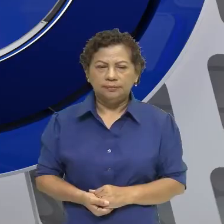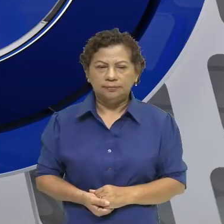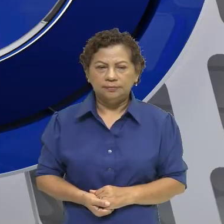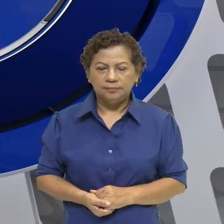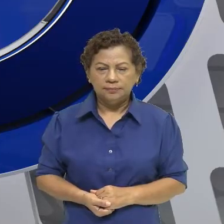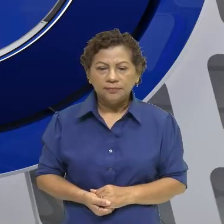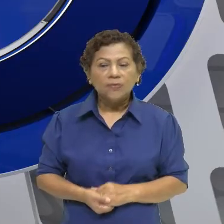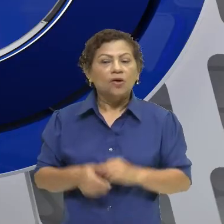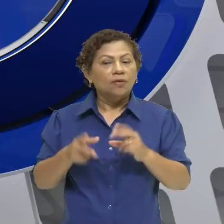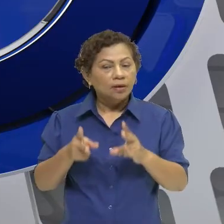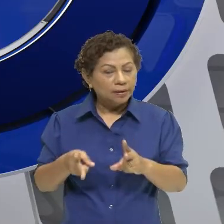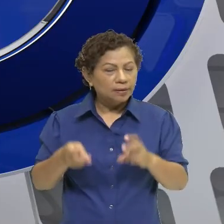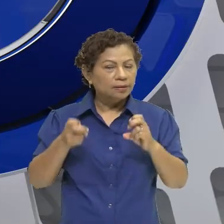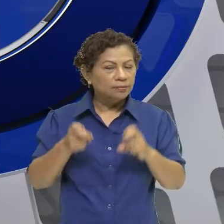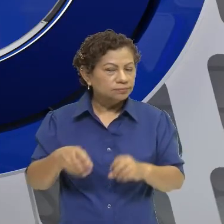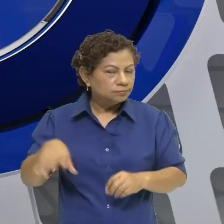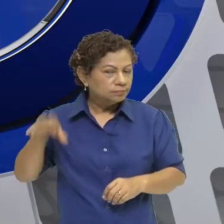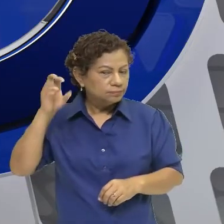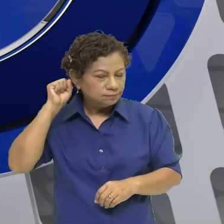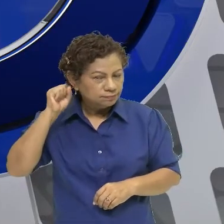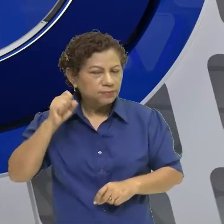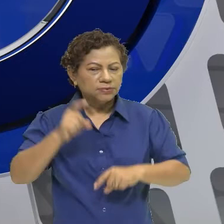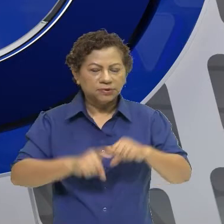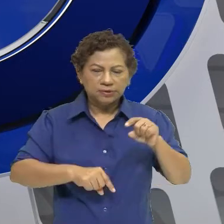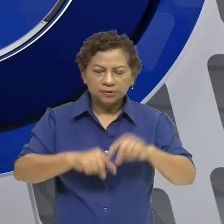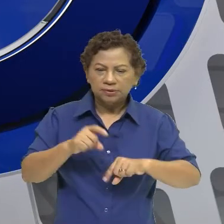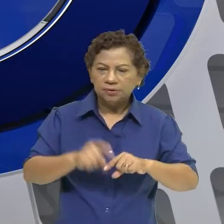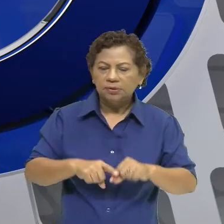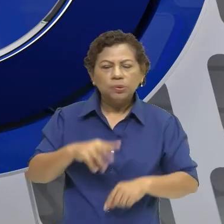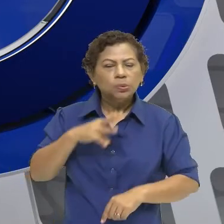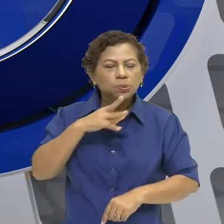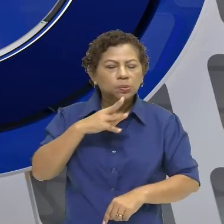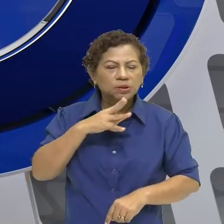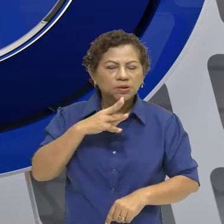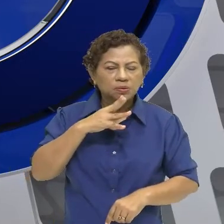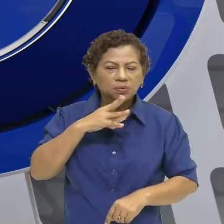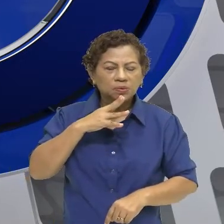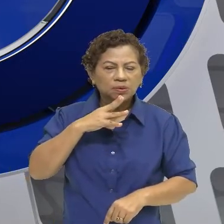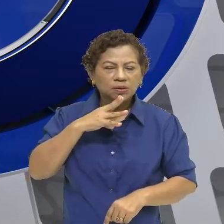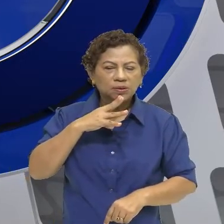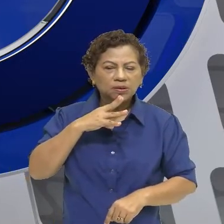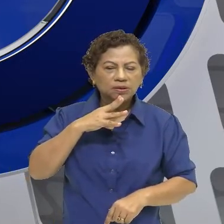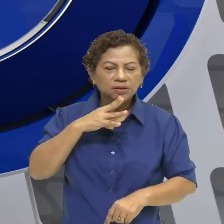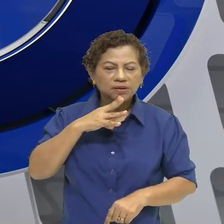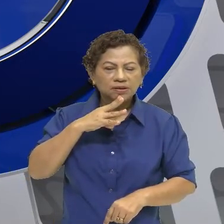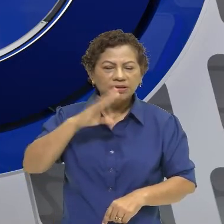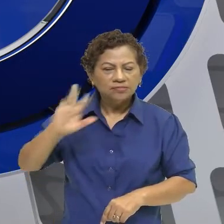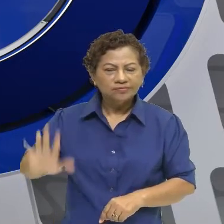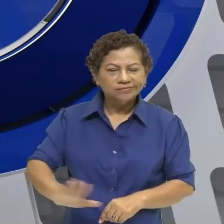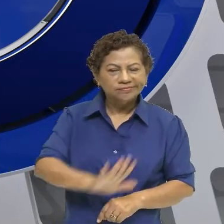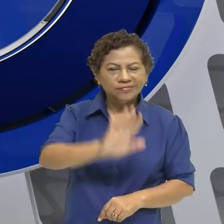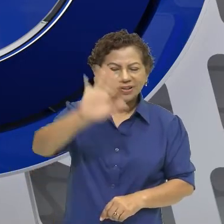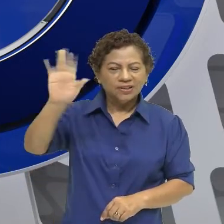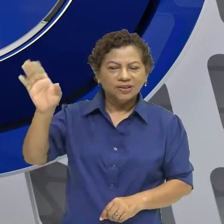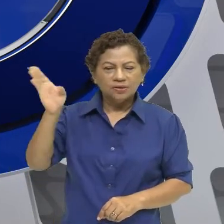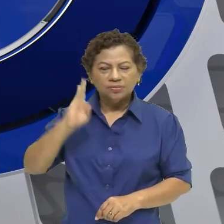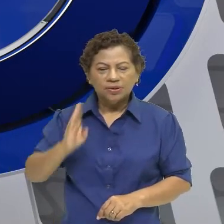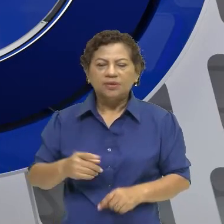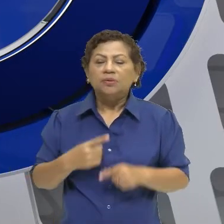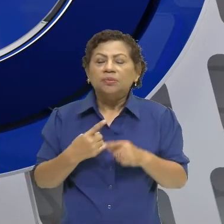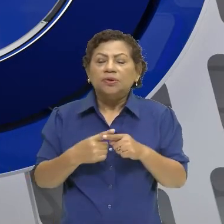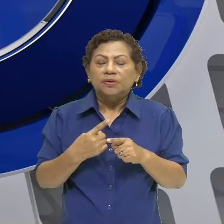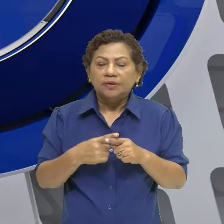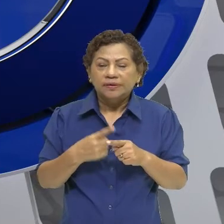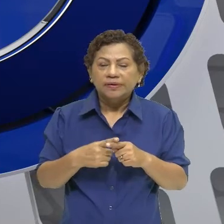O berimbau, eu acho que ele é um dos instrumentos mais conhecidos de origem africana, justamente por ele ser um item